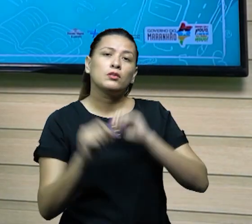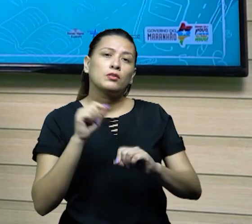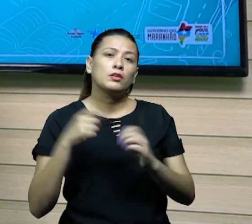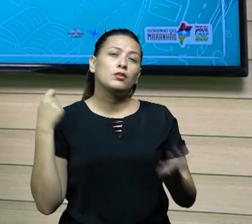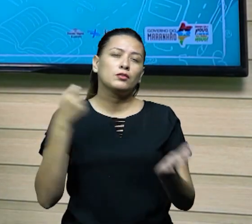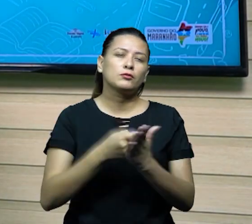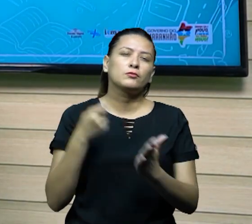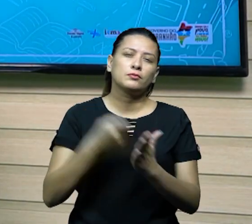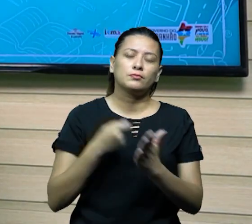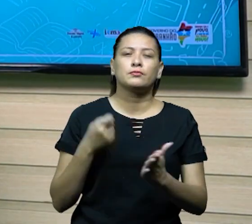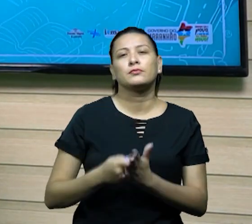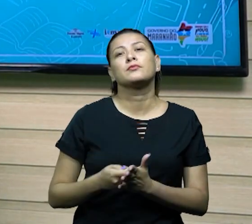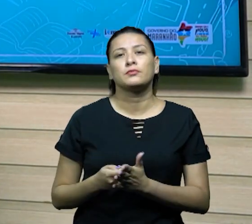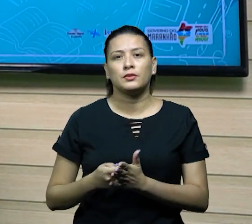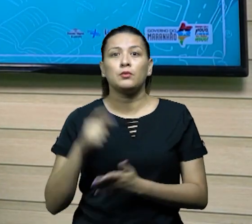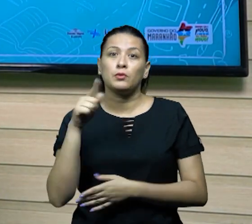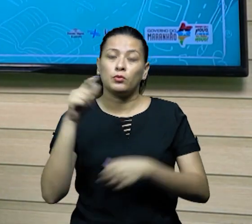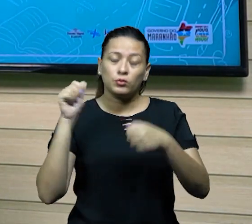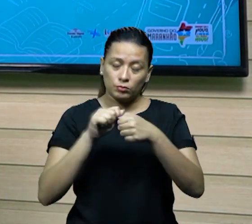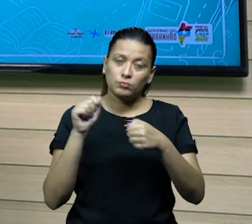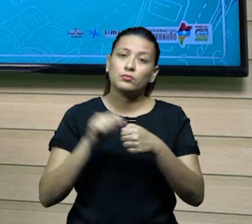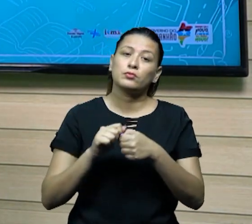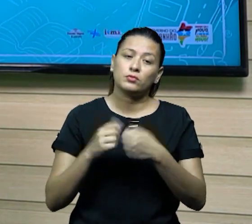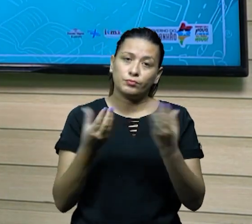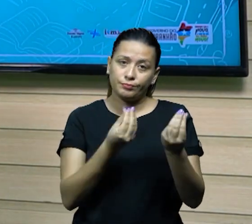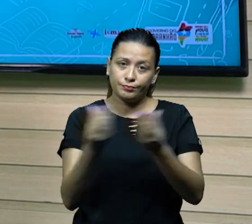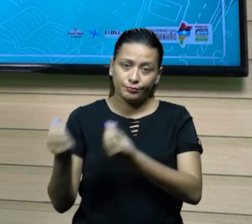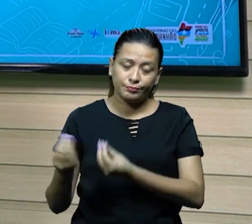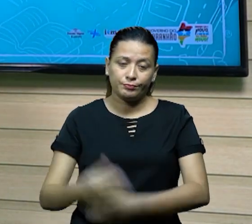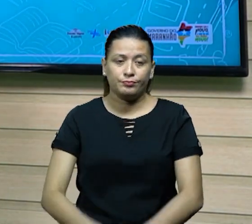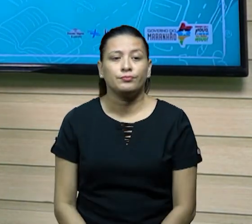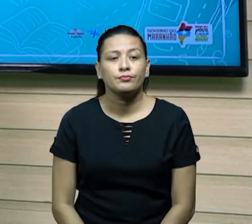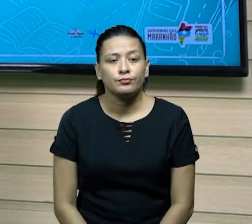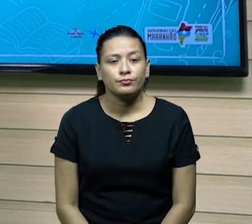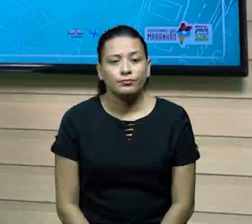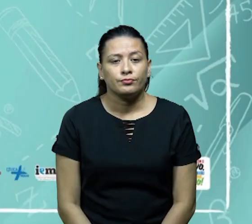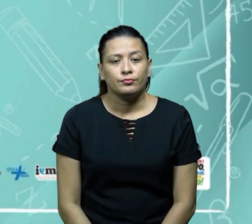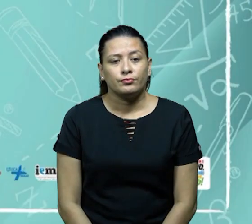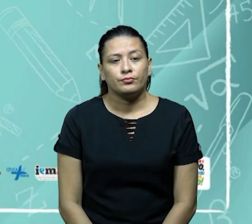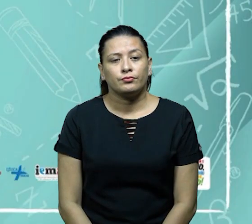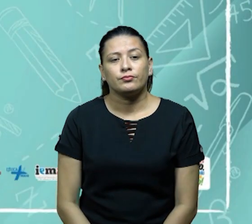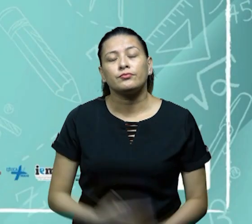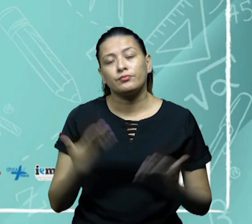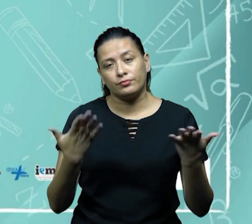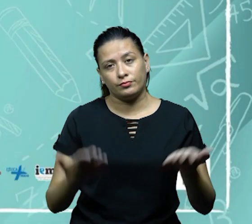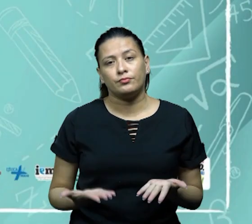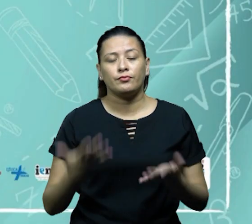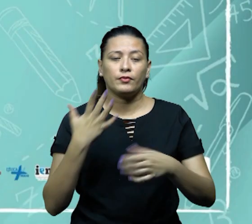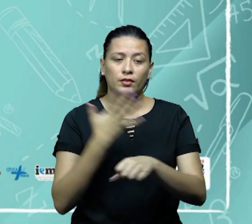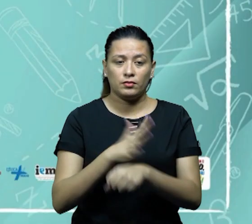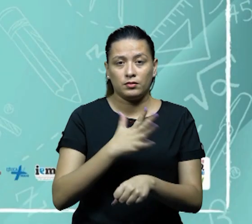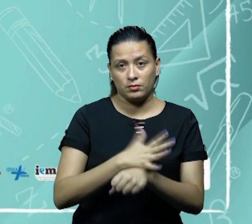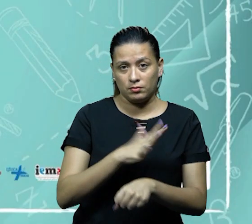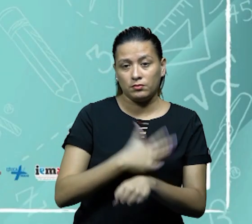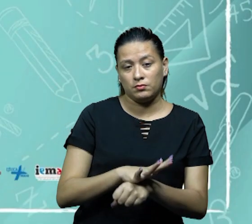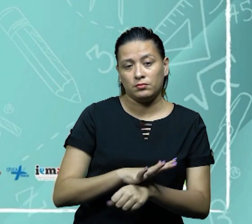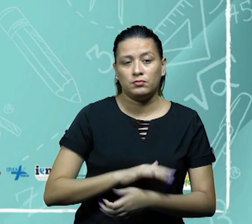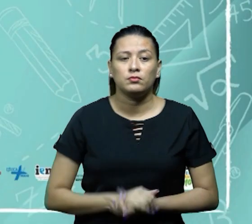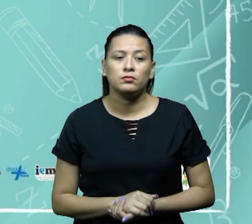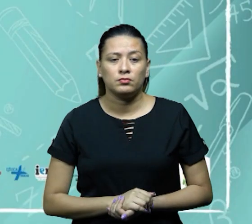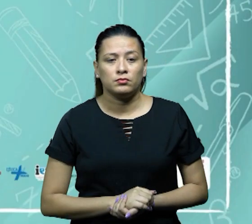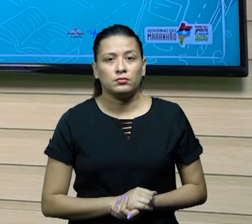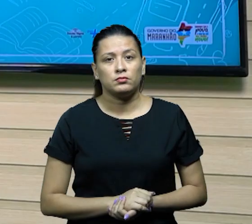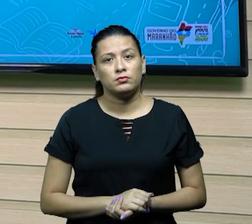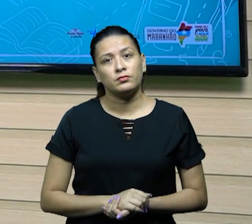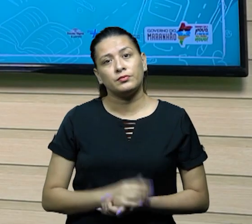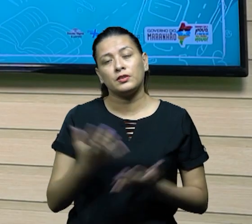somos cobrados por produtividade. Então, teu desempenho é muito voltado ao que tu produz. E aí vem o que eu falei há pouco para vocês,